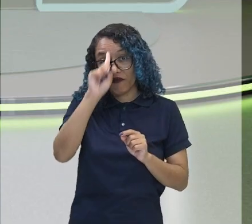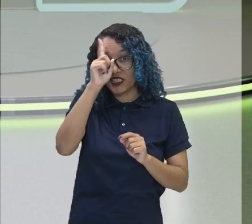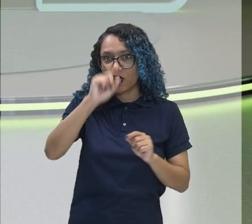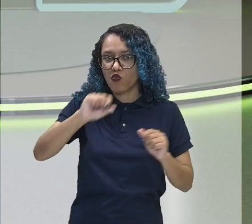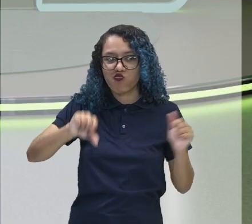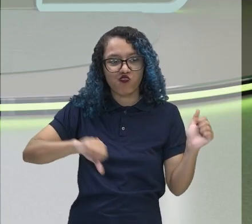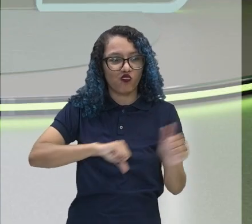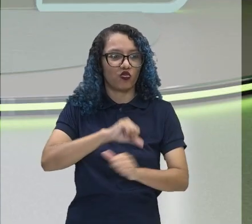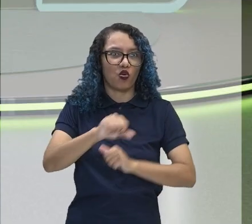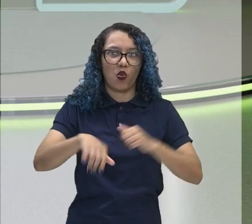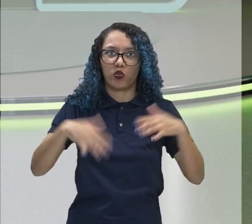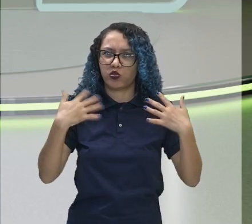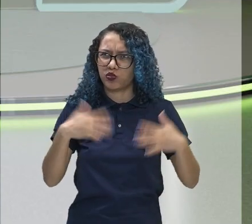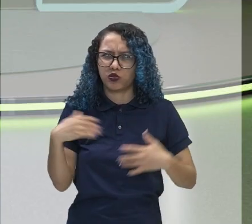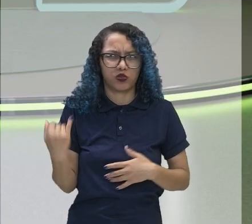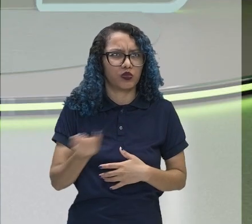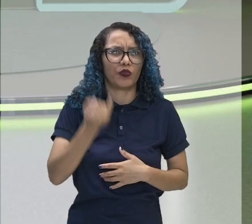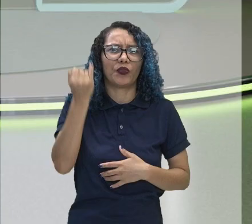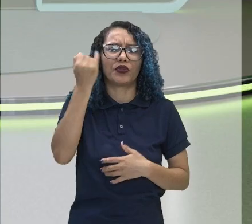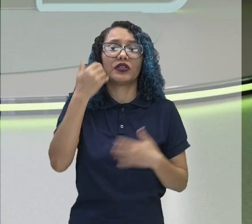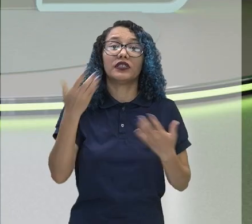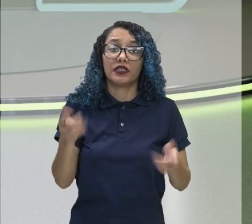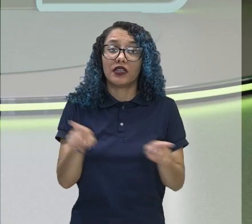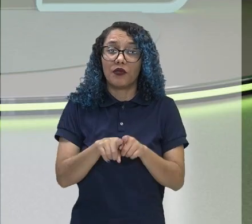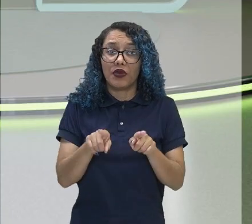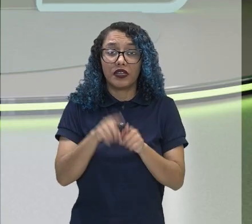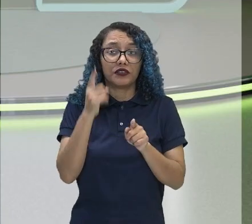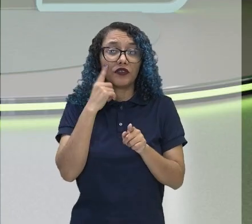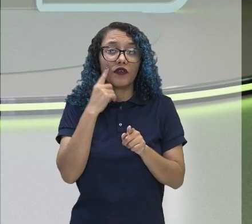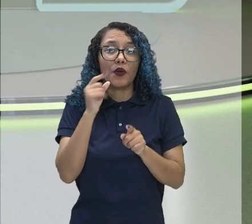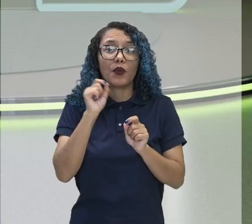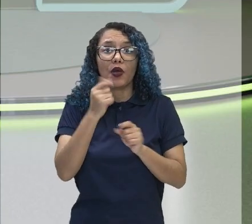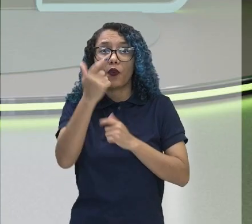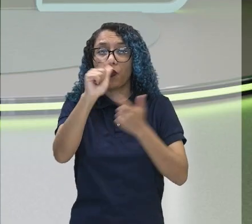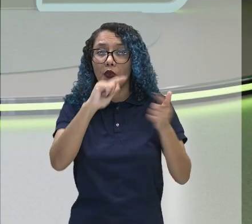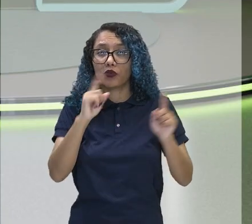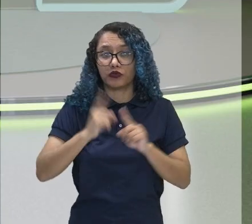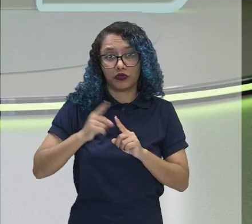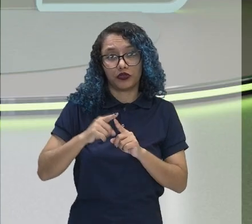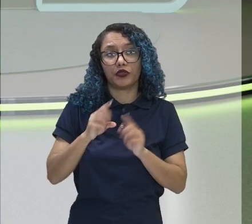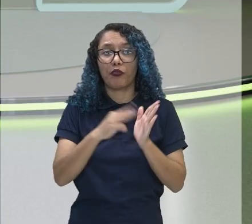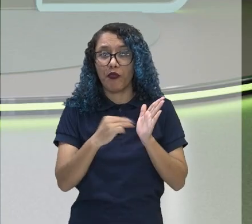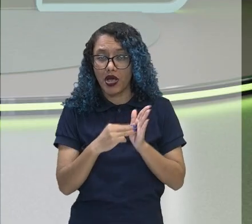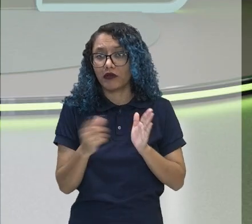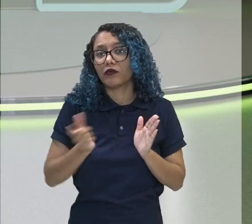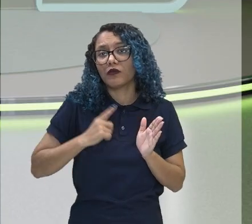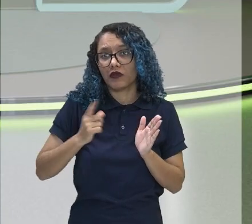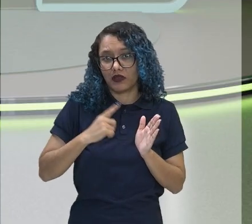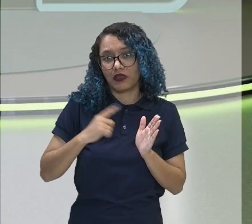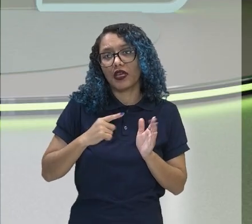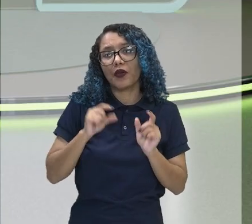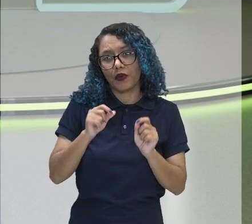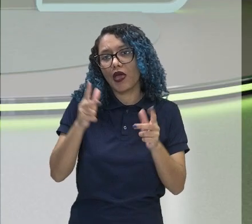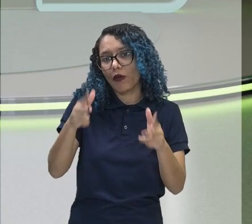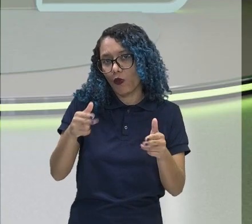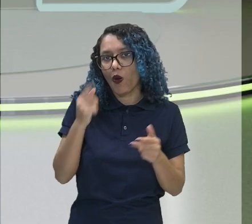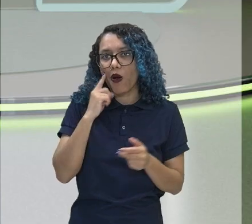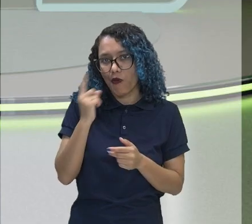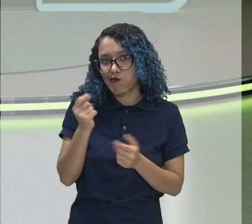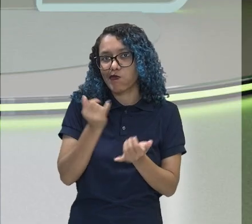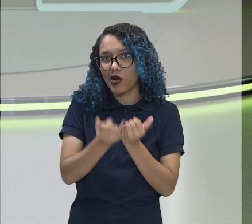Mas a gente vai aprender ao longo da nossa aula que existem outros métodos que também, né, vão fazer esse mesmo papel